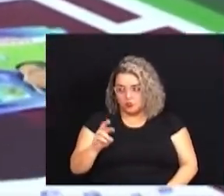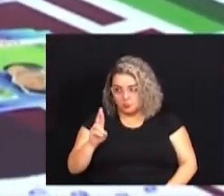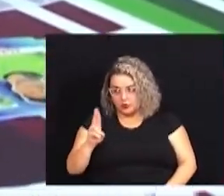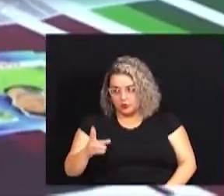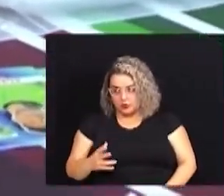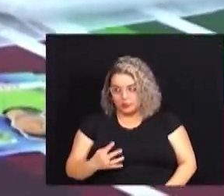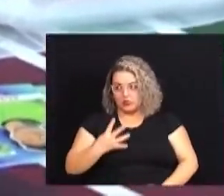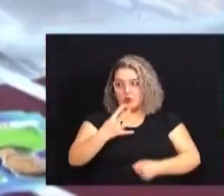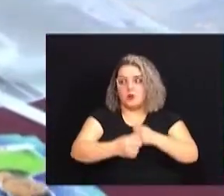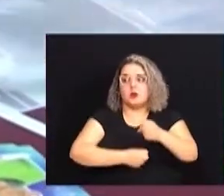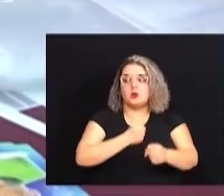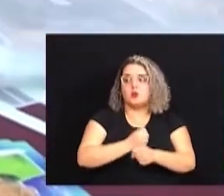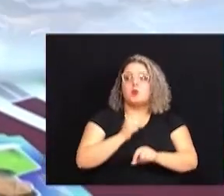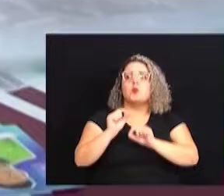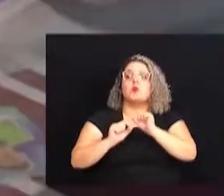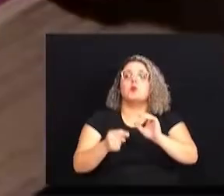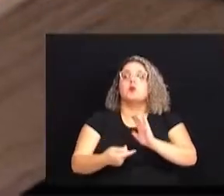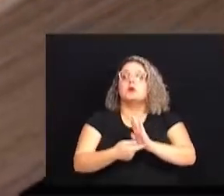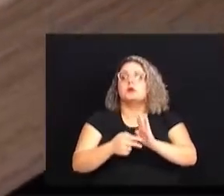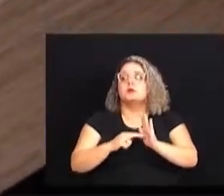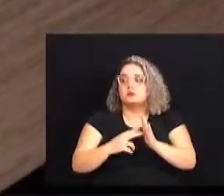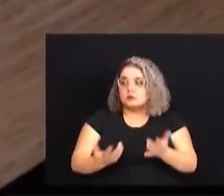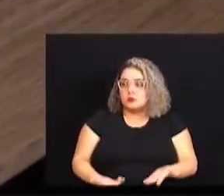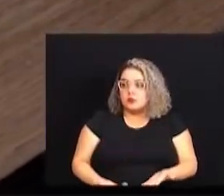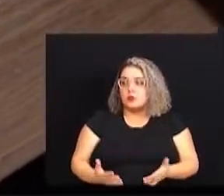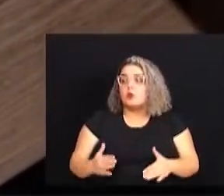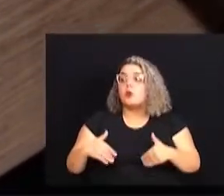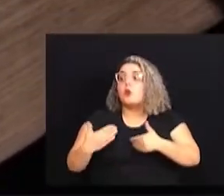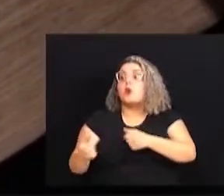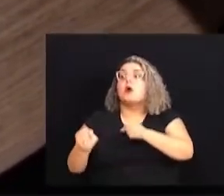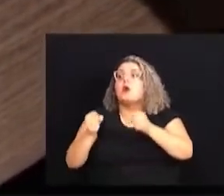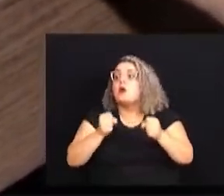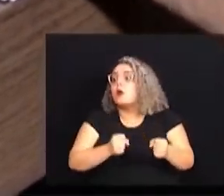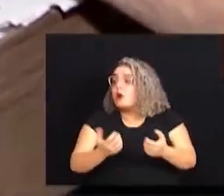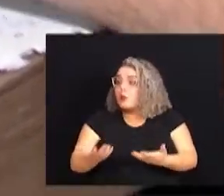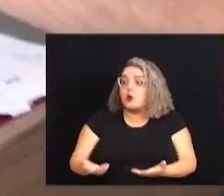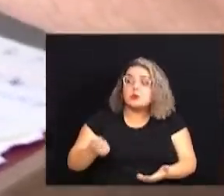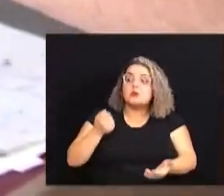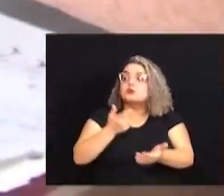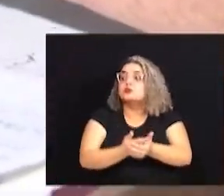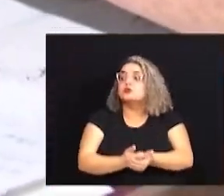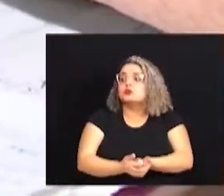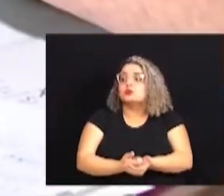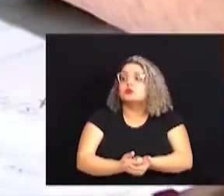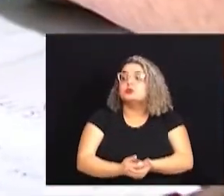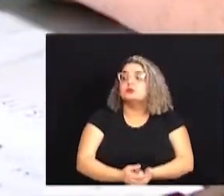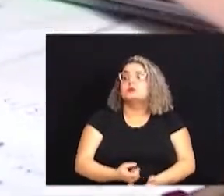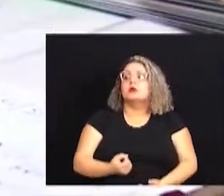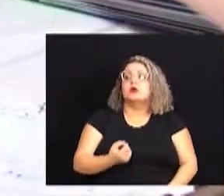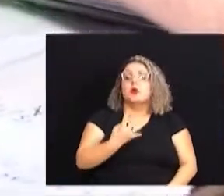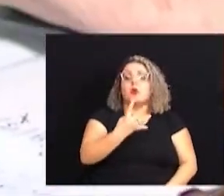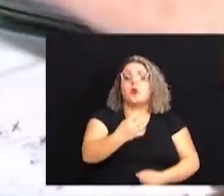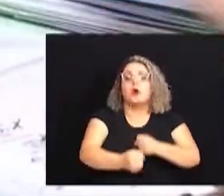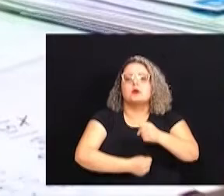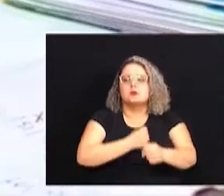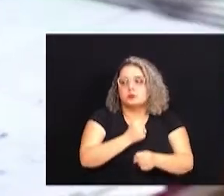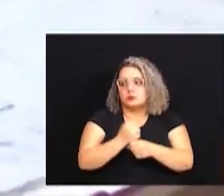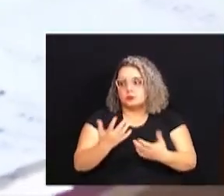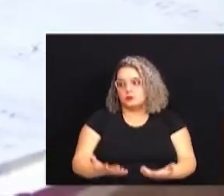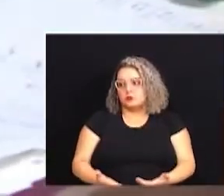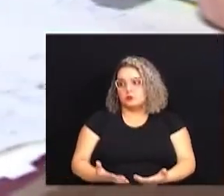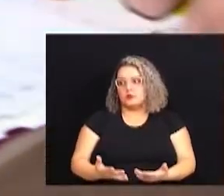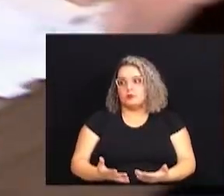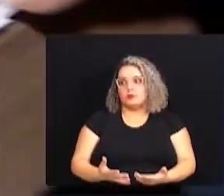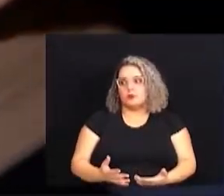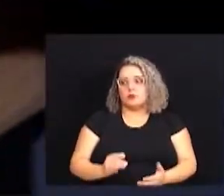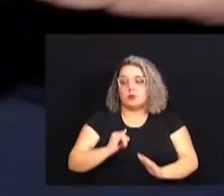R$800 daqui 4 anos, o que isso significa? Qual vai ser o poder de compra desses R$800 daqui 4 anos?